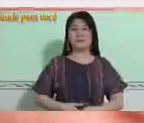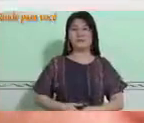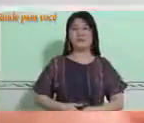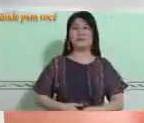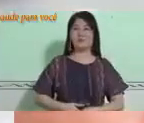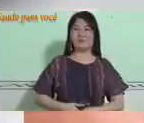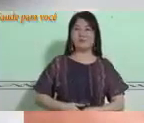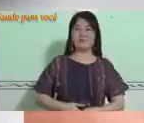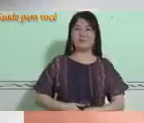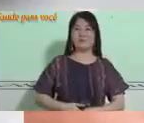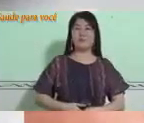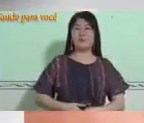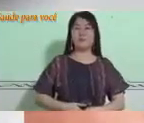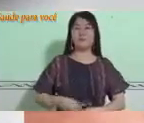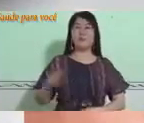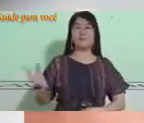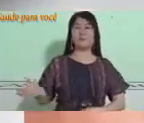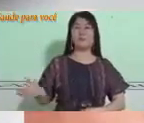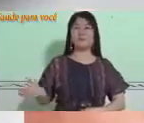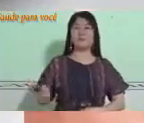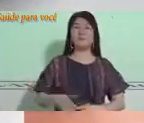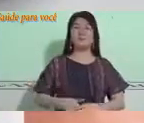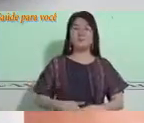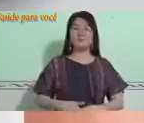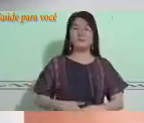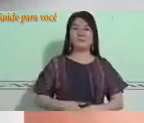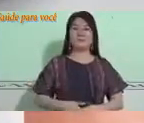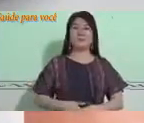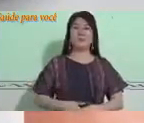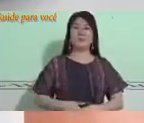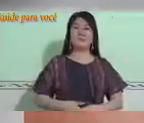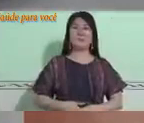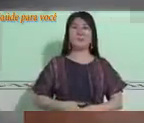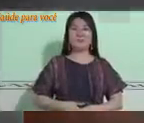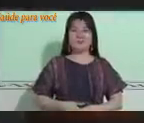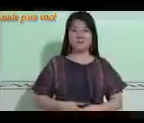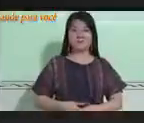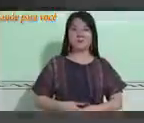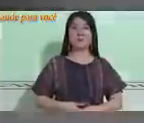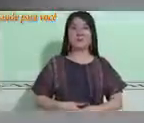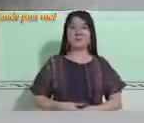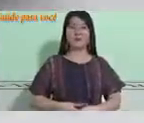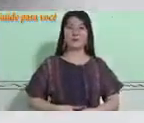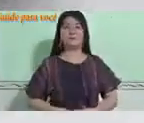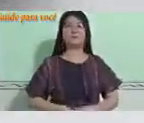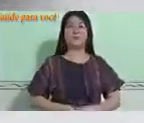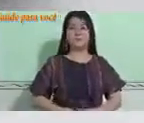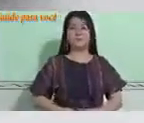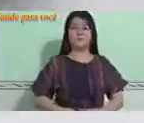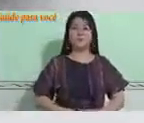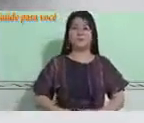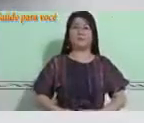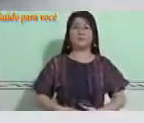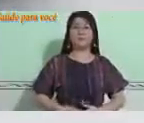Sete ponto é XERC e acento agudo C I O S P A R A F O R T A L S E R O S M o